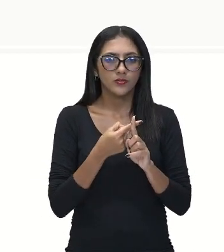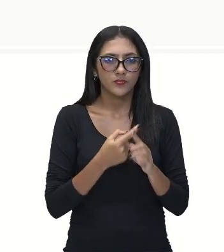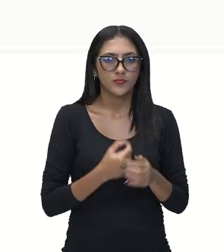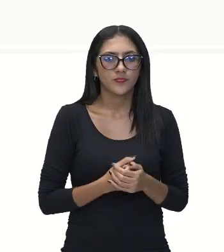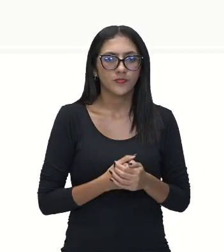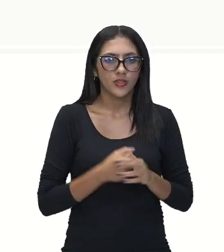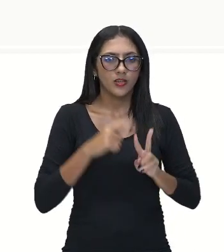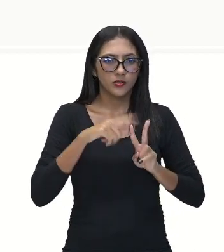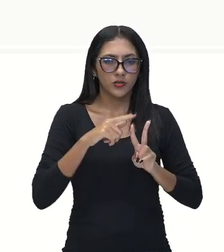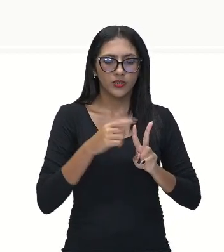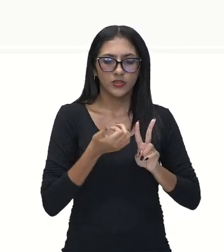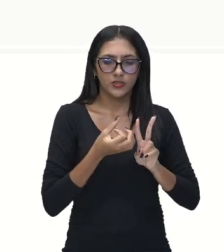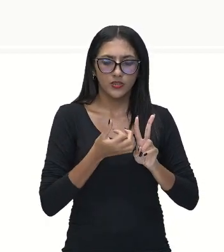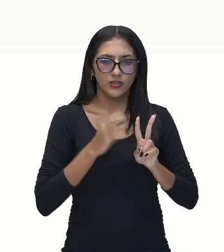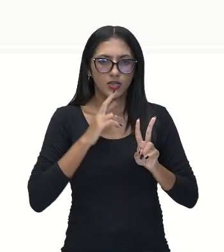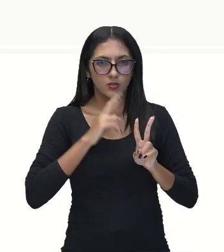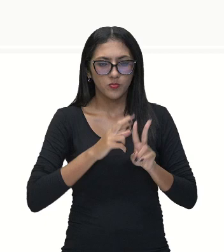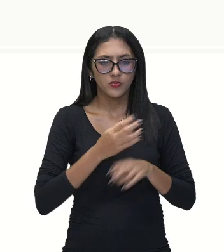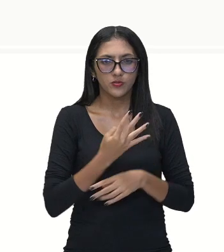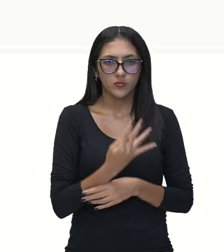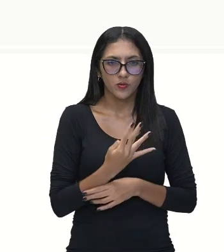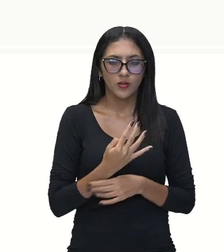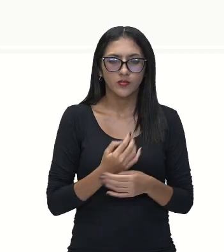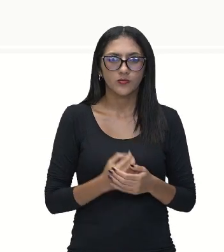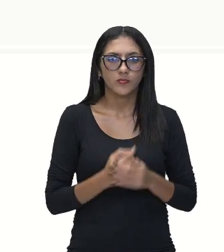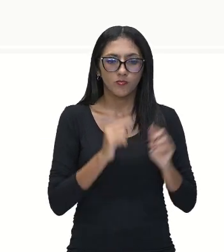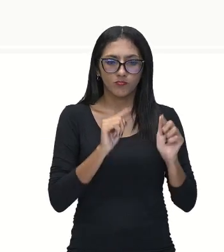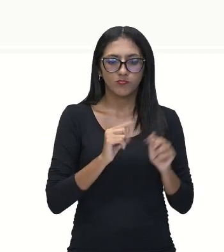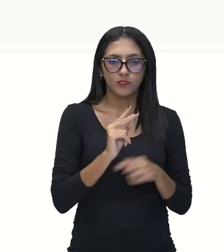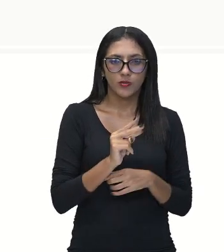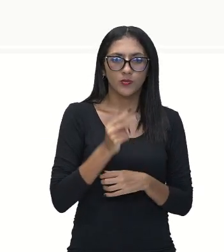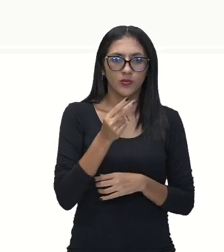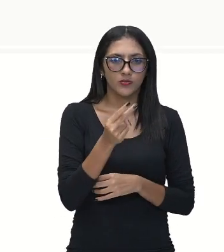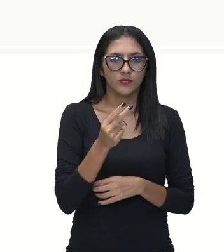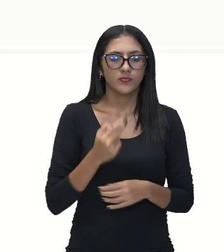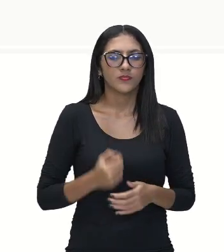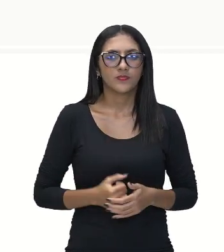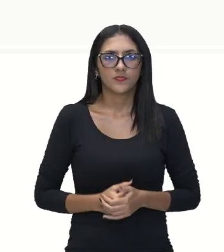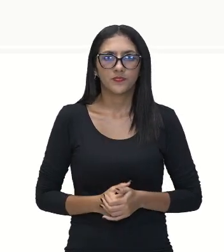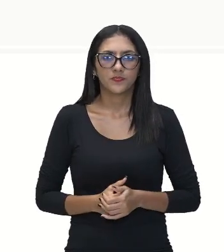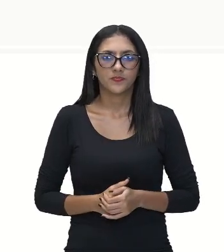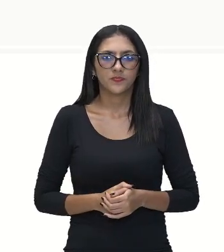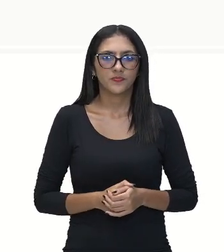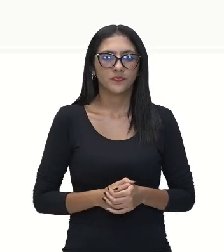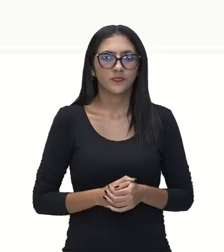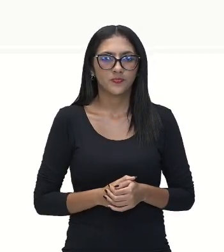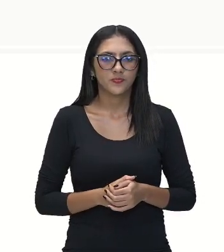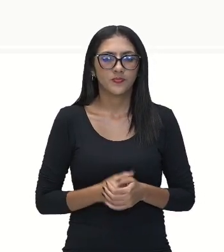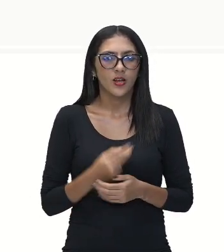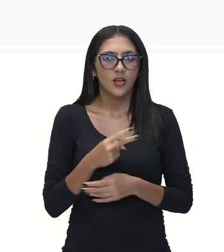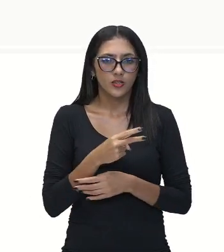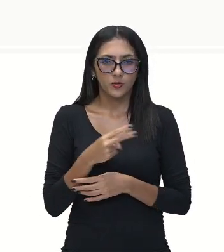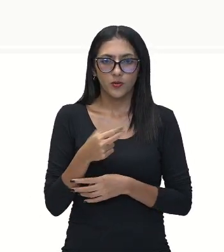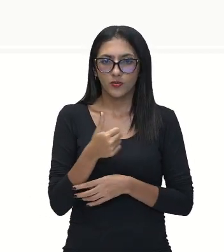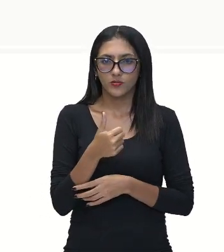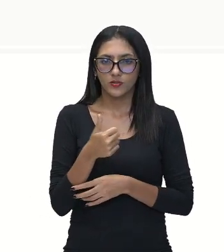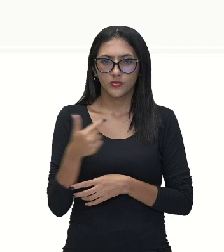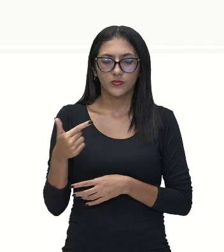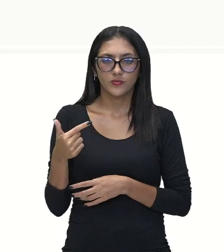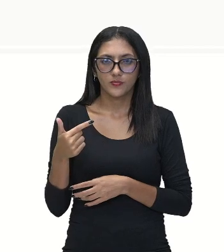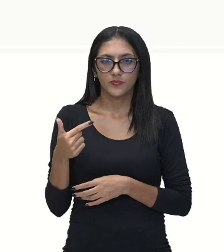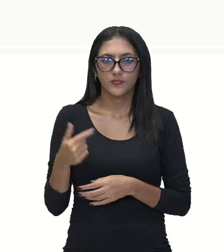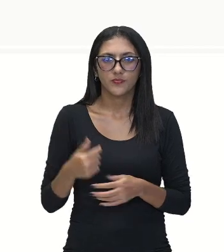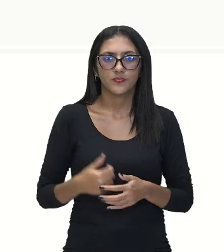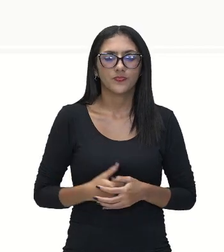16 é 4 elevado ao quadrado igual a 12